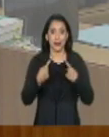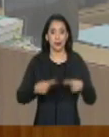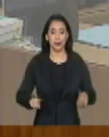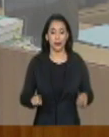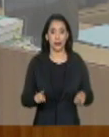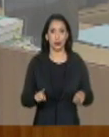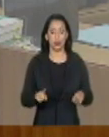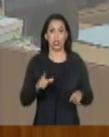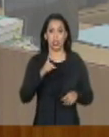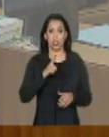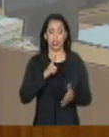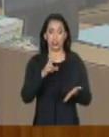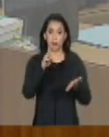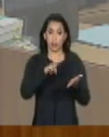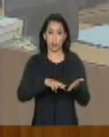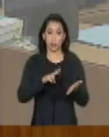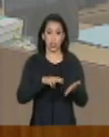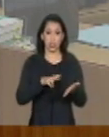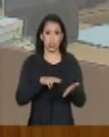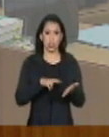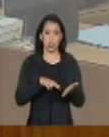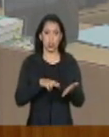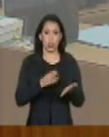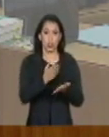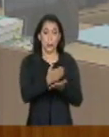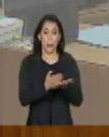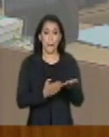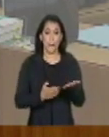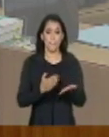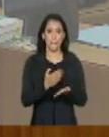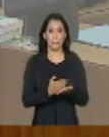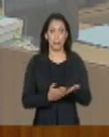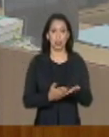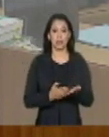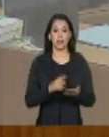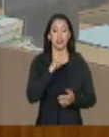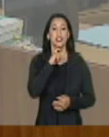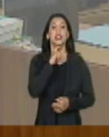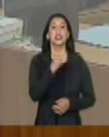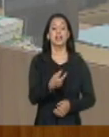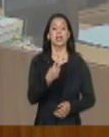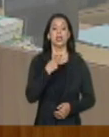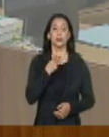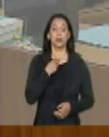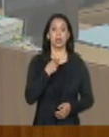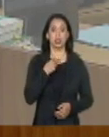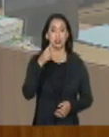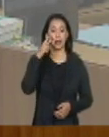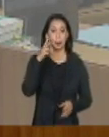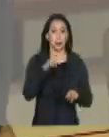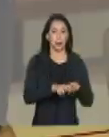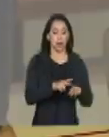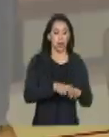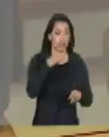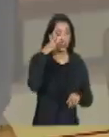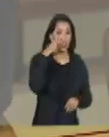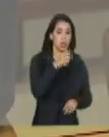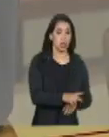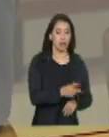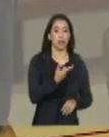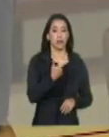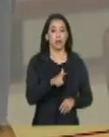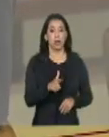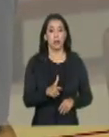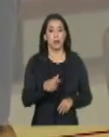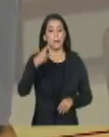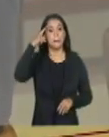uma leitura por partes. Ministro Luiz Fux. Se não em flagrante delito, nas outras hipóteses, por